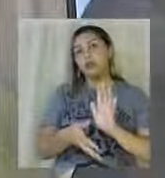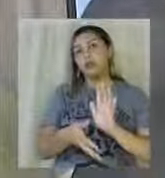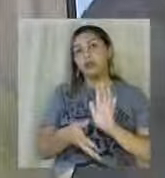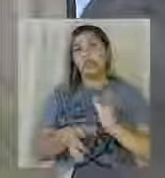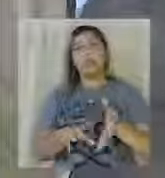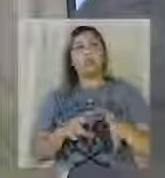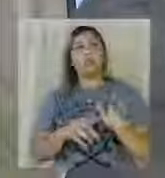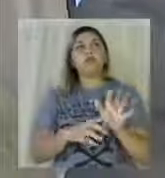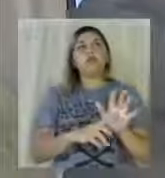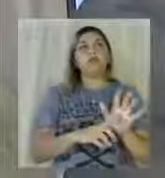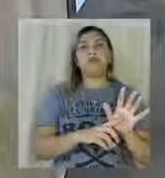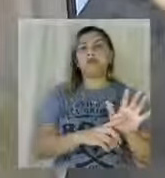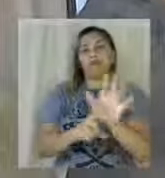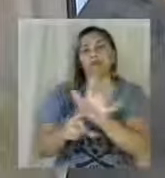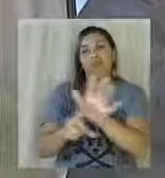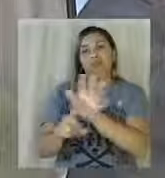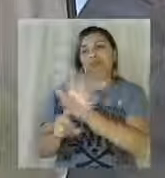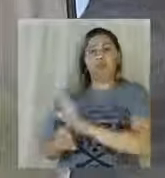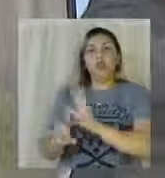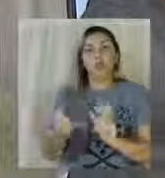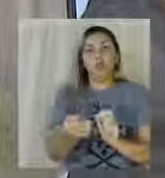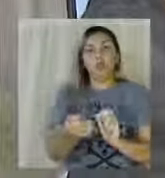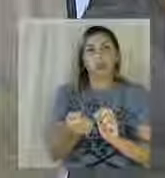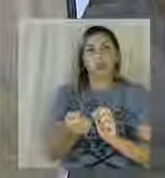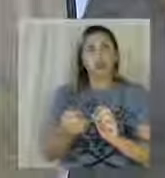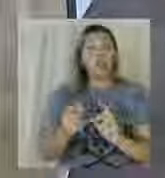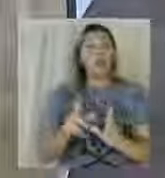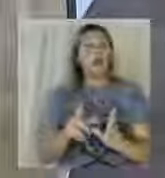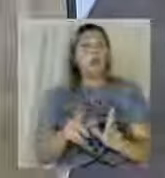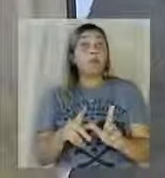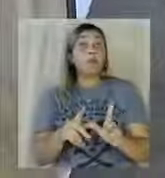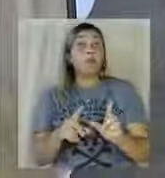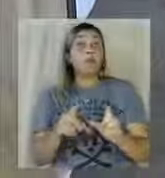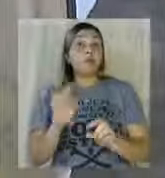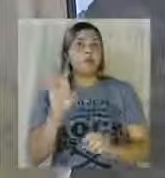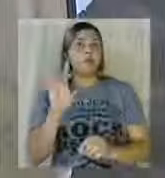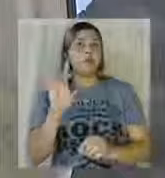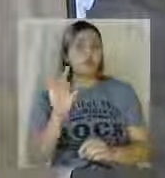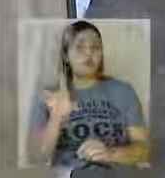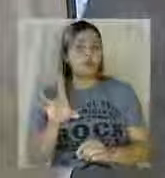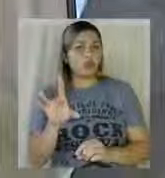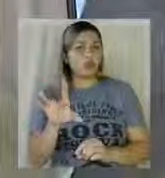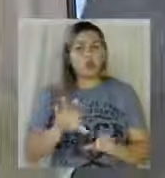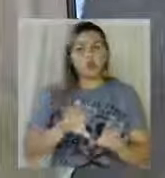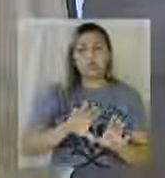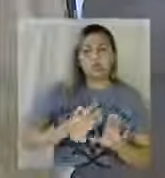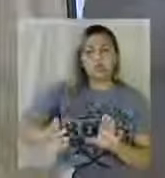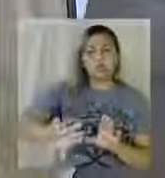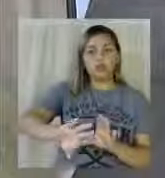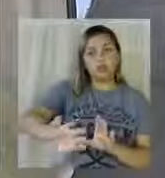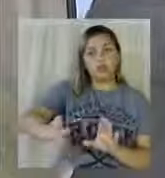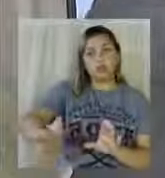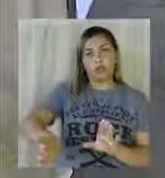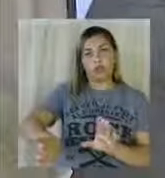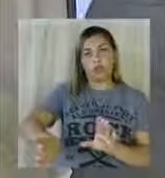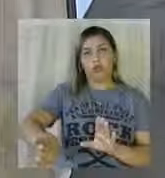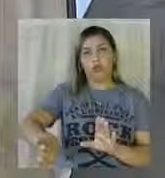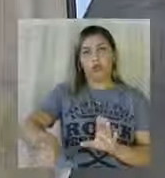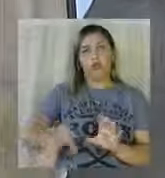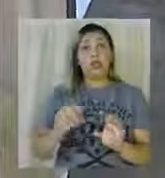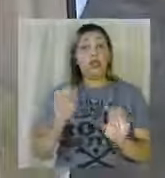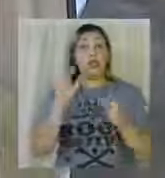adianta, Libras não vai ter efeito nenhum se ficar só na questão midiática. Libras não é para fazer